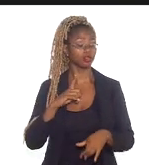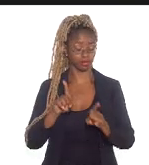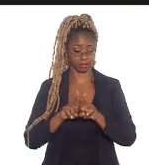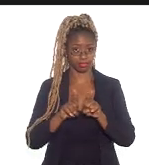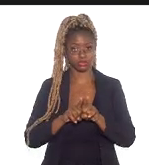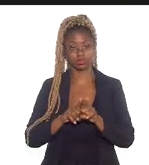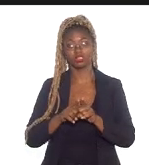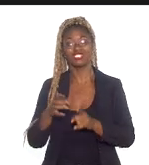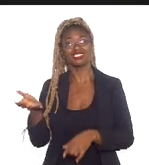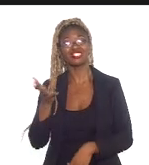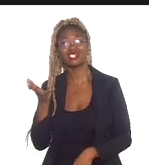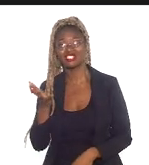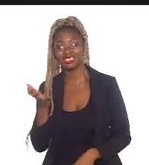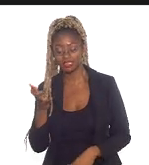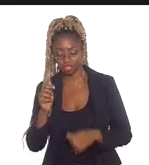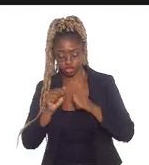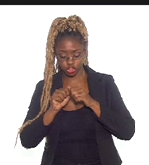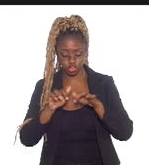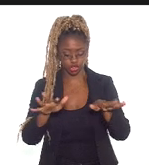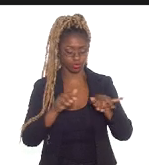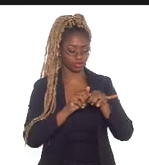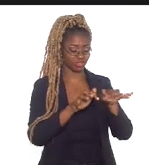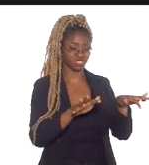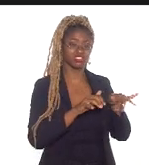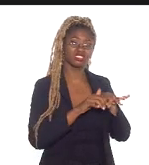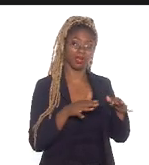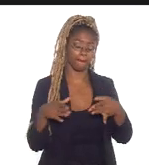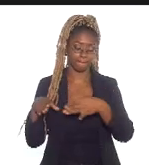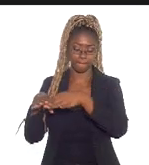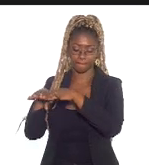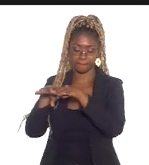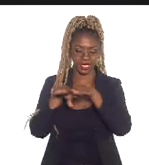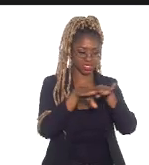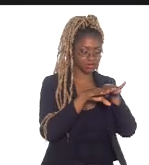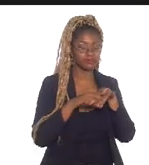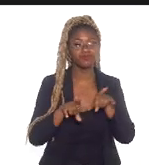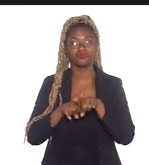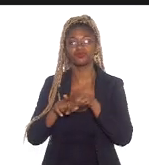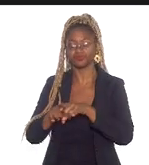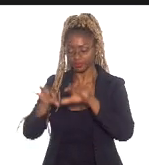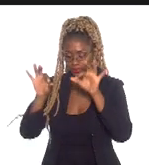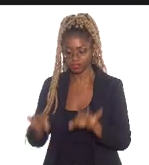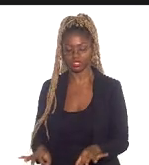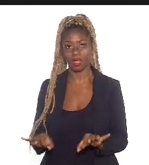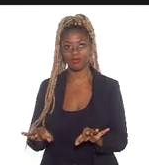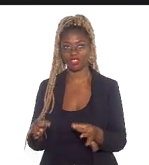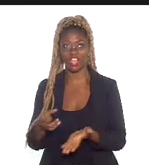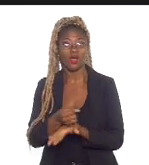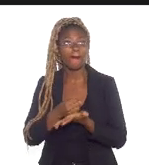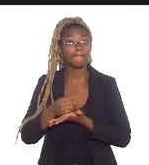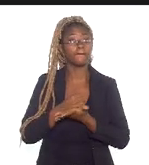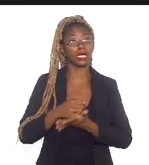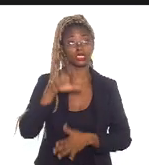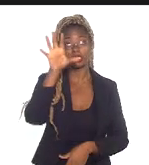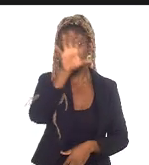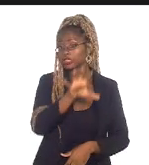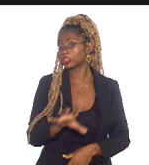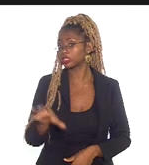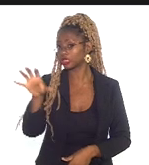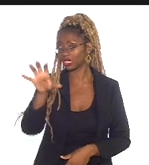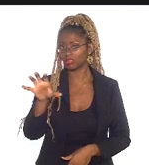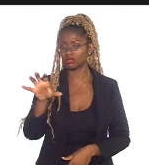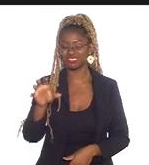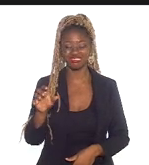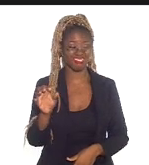uma distribuição mais equitativa ou estabelecimento de mínimos regionais. Nenhuma